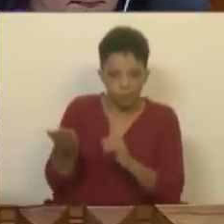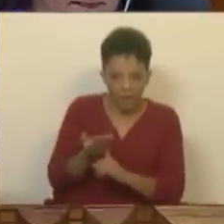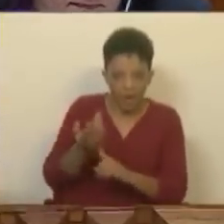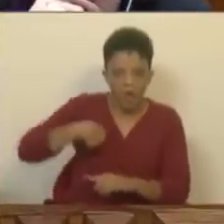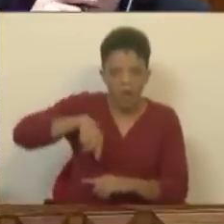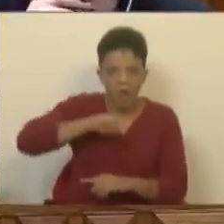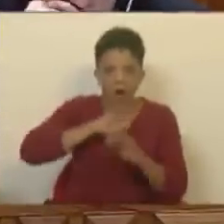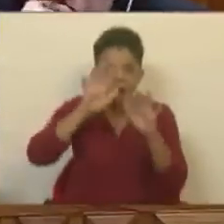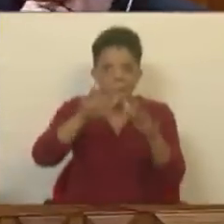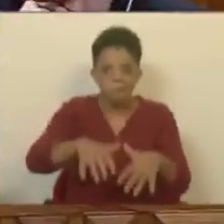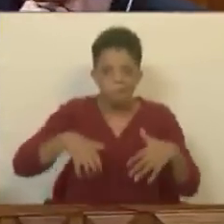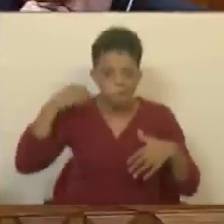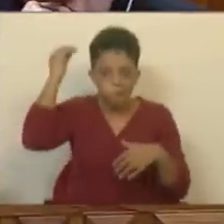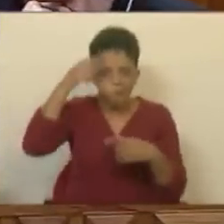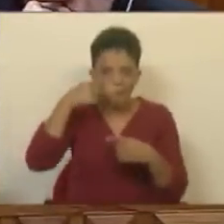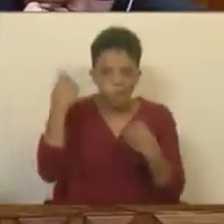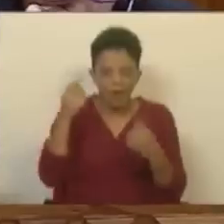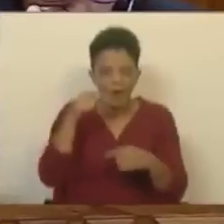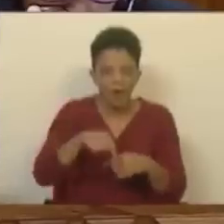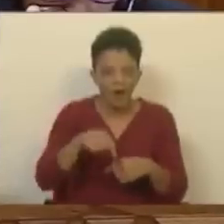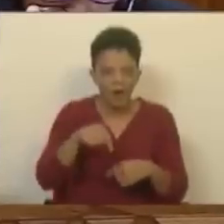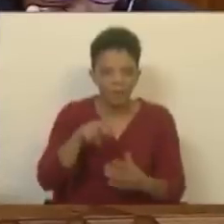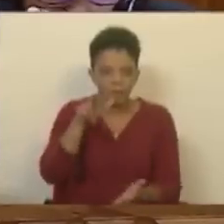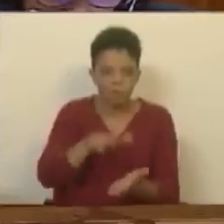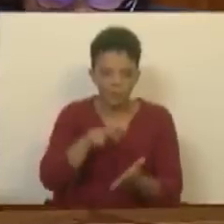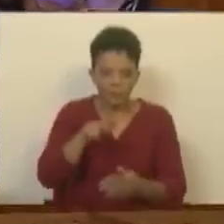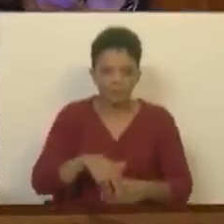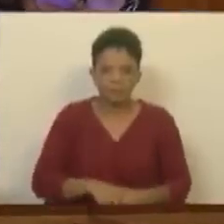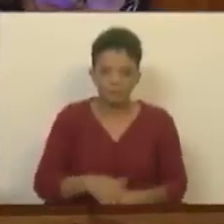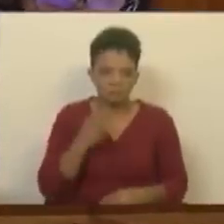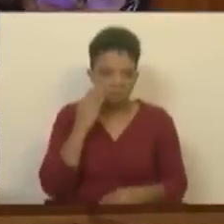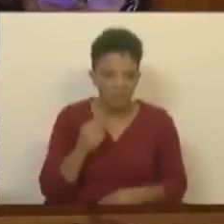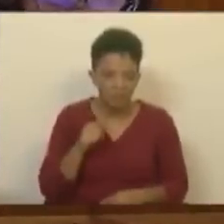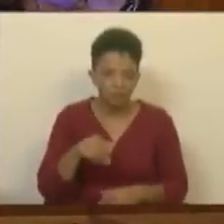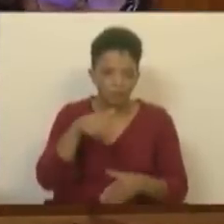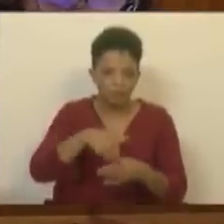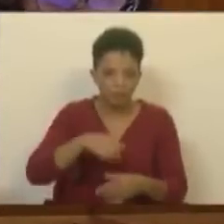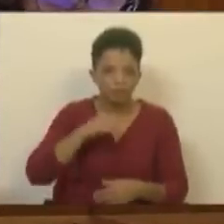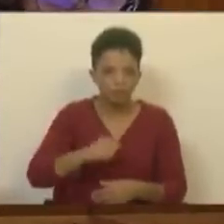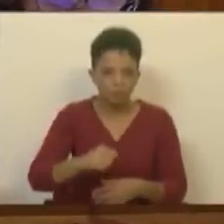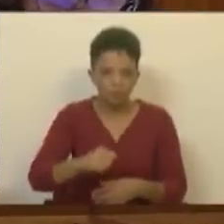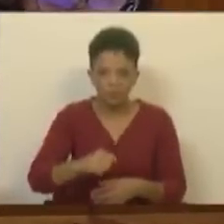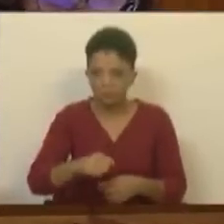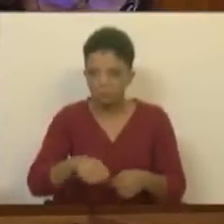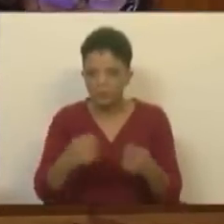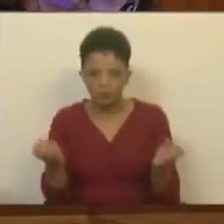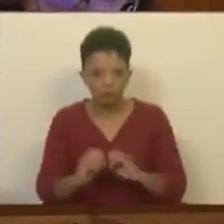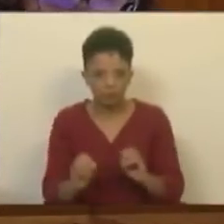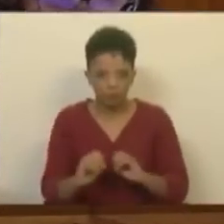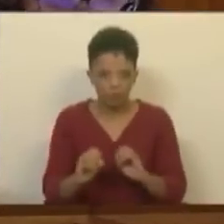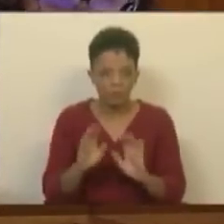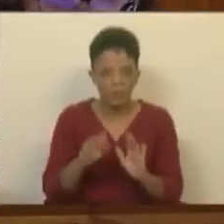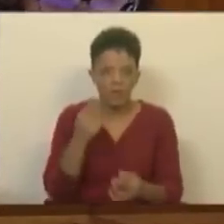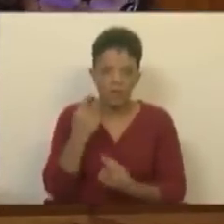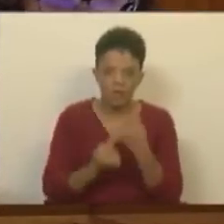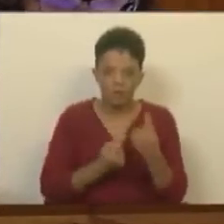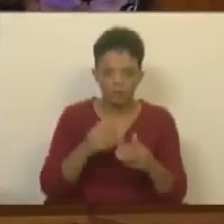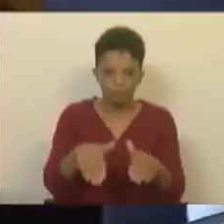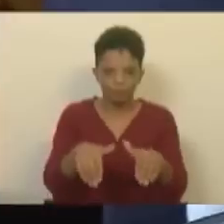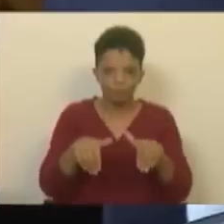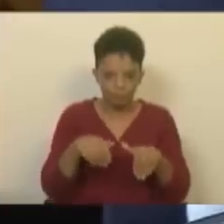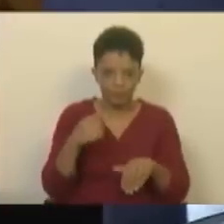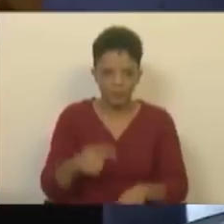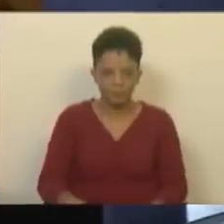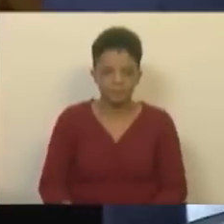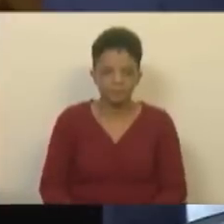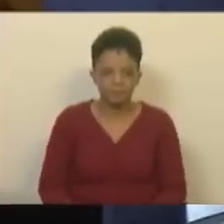apresentamos na Assembleia da república e que foi aqui aprovado creio que saiu os votos contra de nenhum partido embora com algumas abstenções